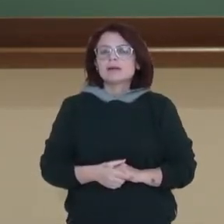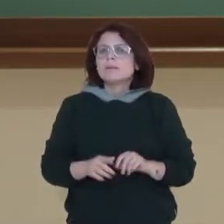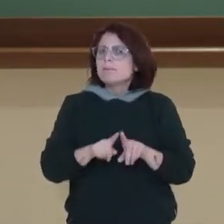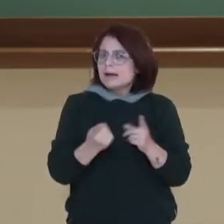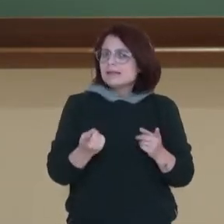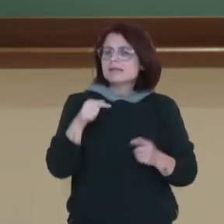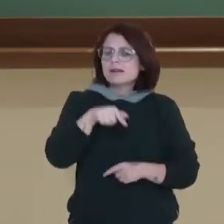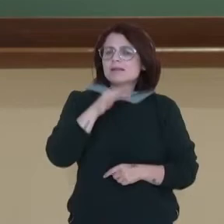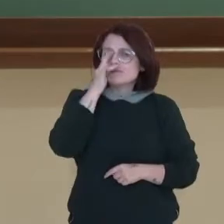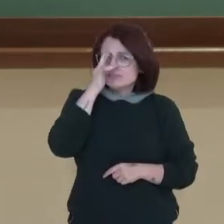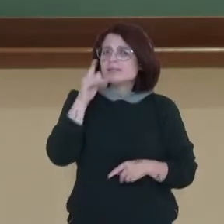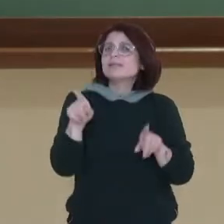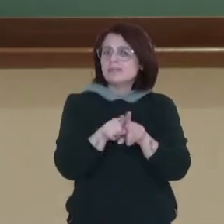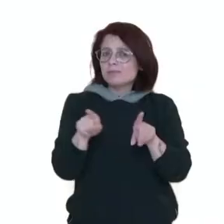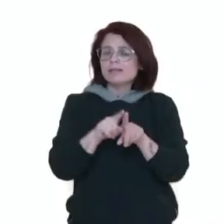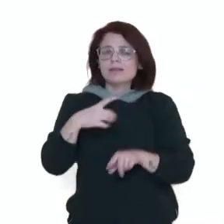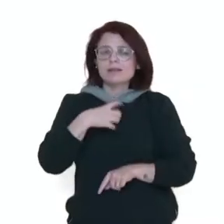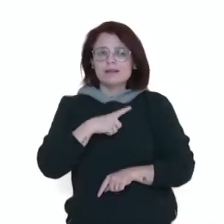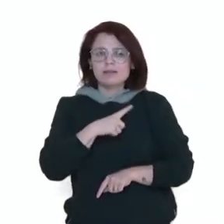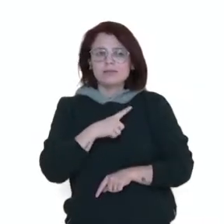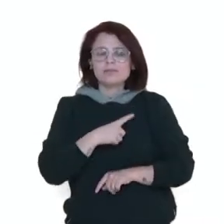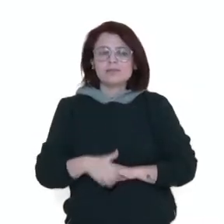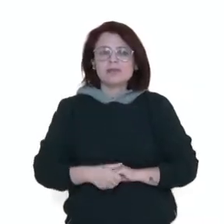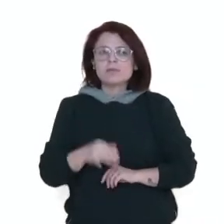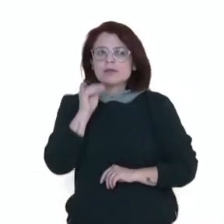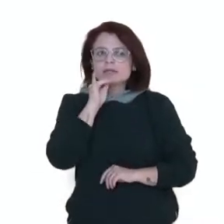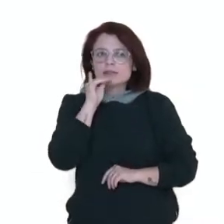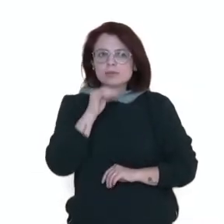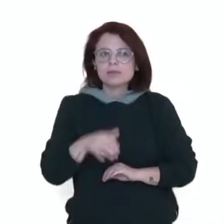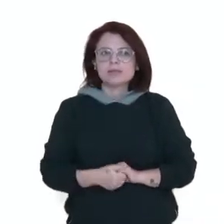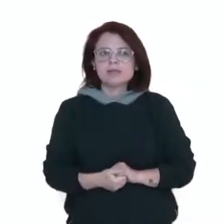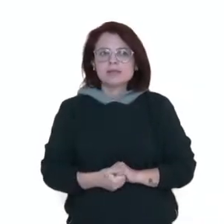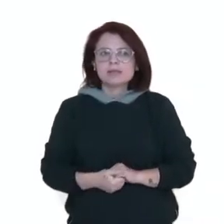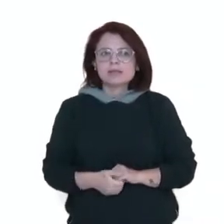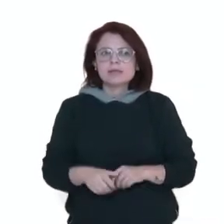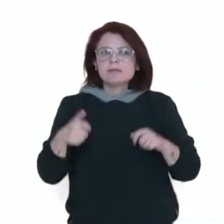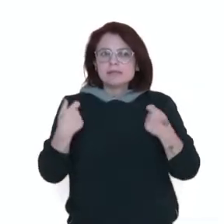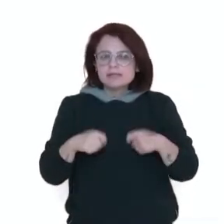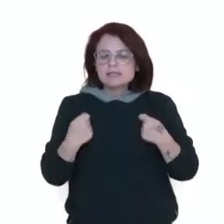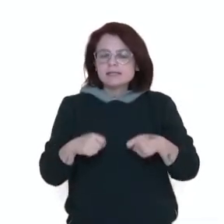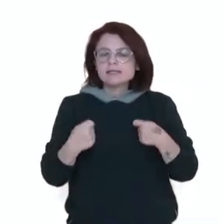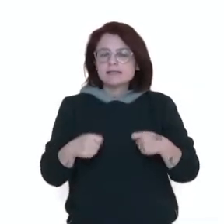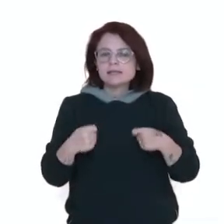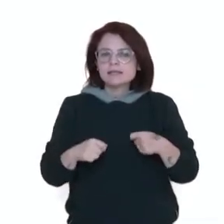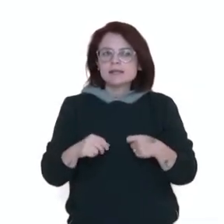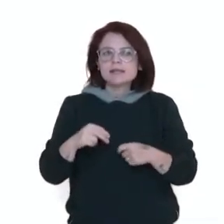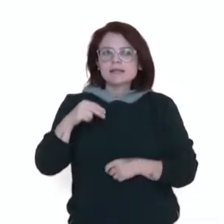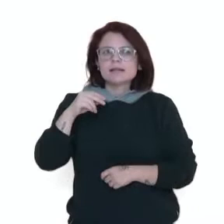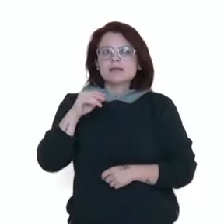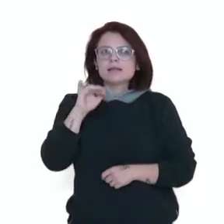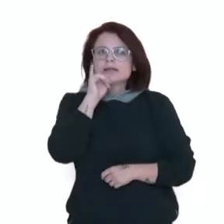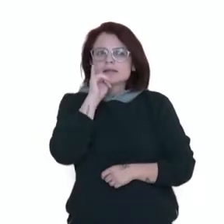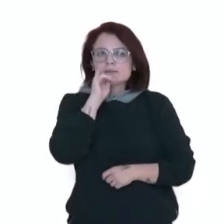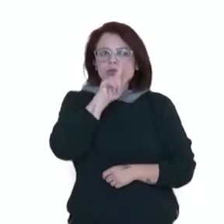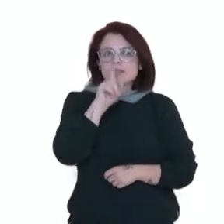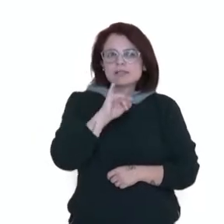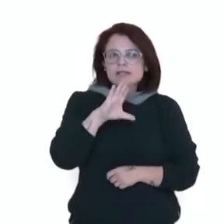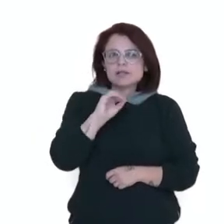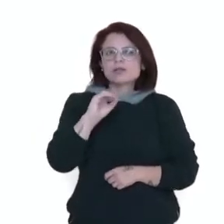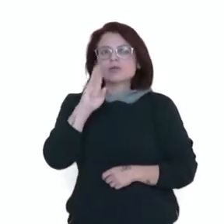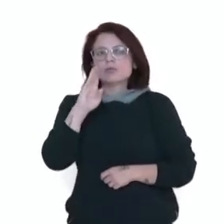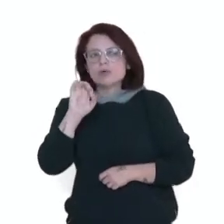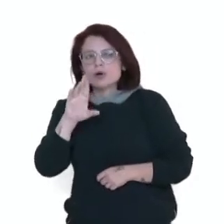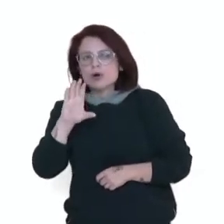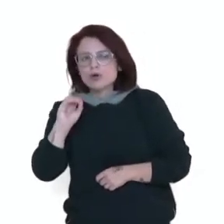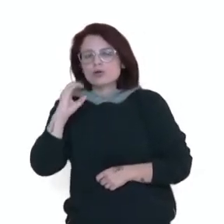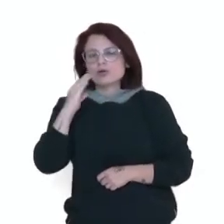plantas também têm isso, certo? Então, por exemplo, elas precisam ali de micronutrientes, macronutrientes, né? Entre os micronutrientes tem o boro,